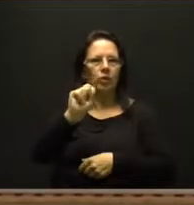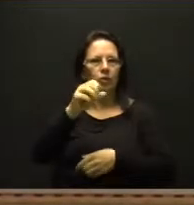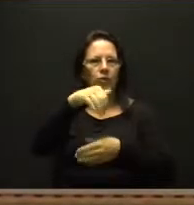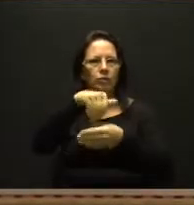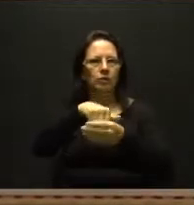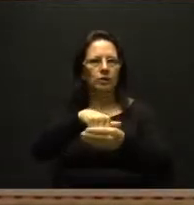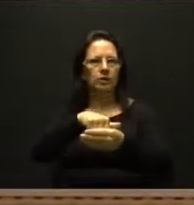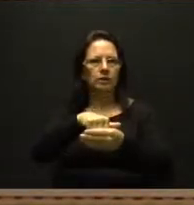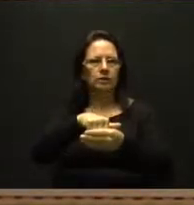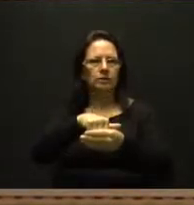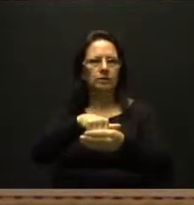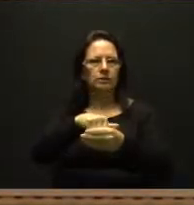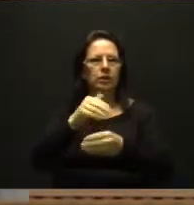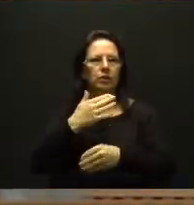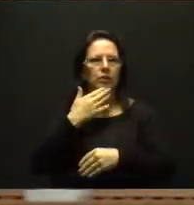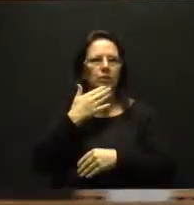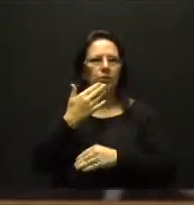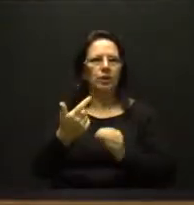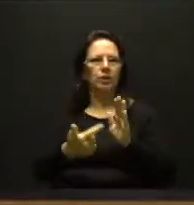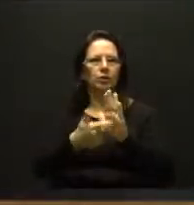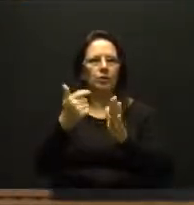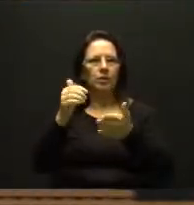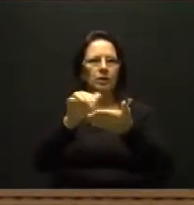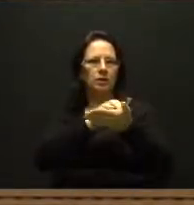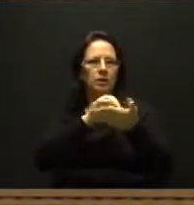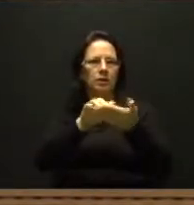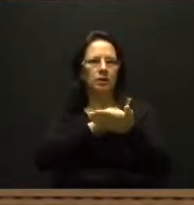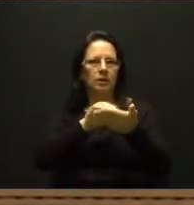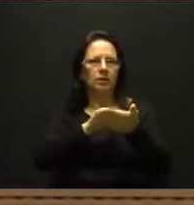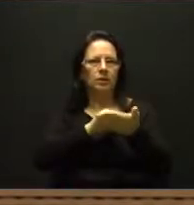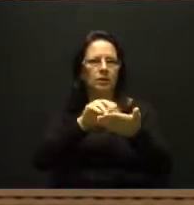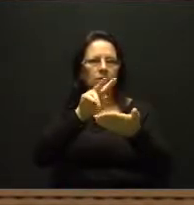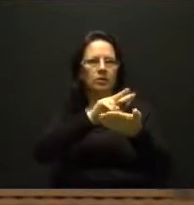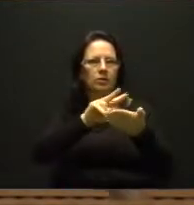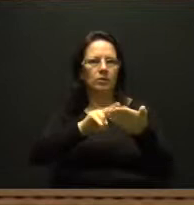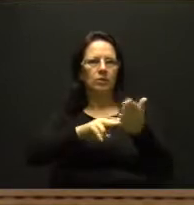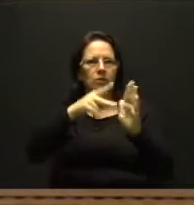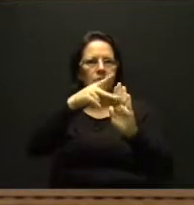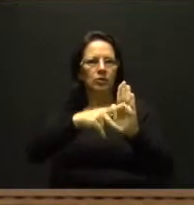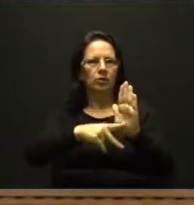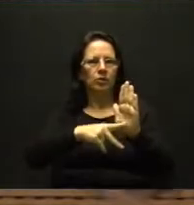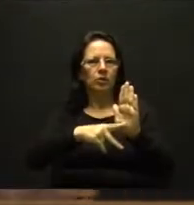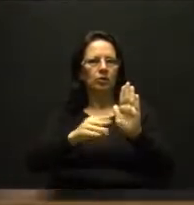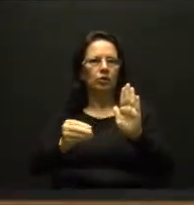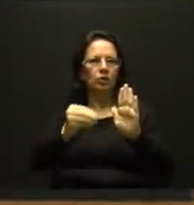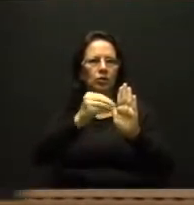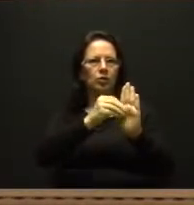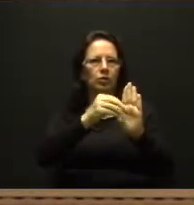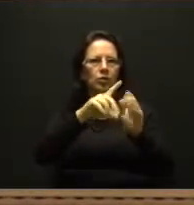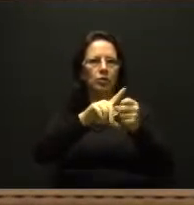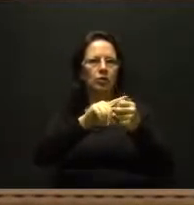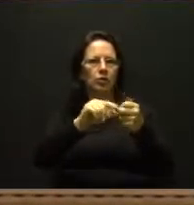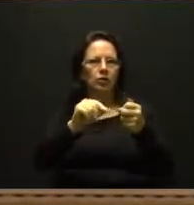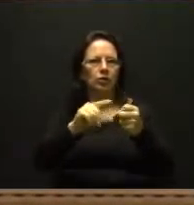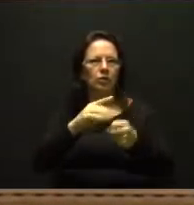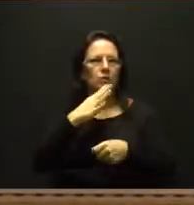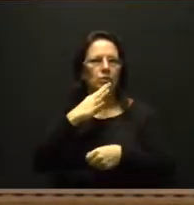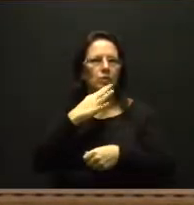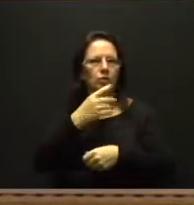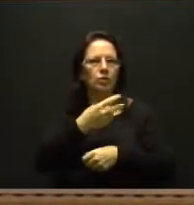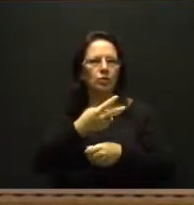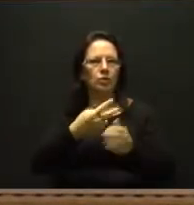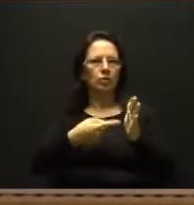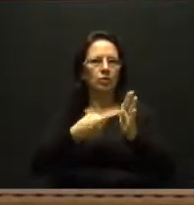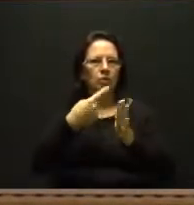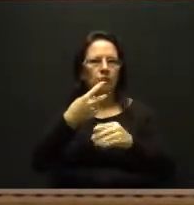votos solicita ao ter o primeiro secretário que proceda à leitura do projeto de lei complementar artigo por artigo para apreciação